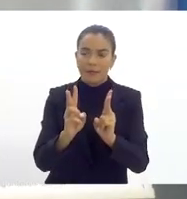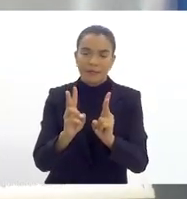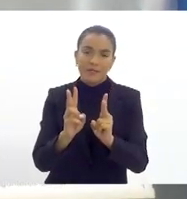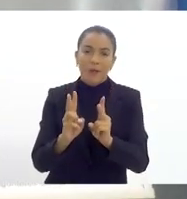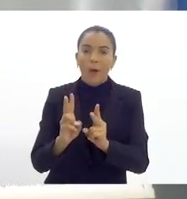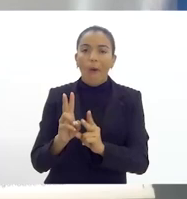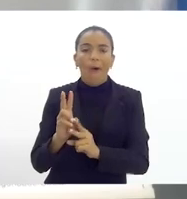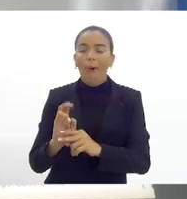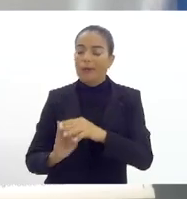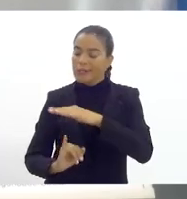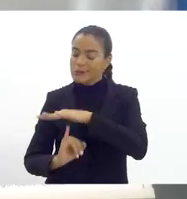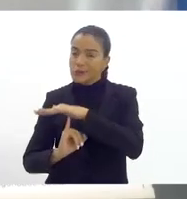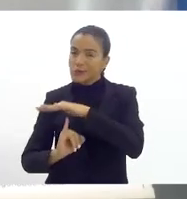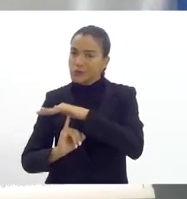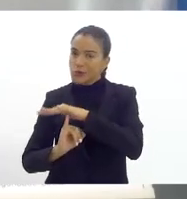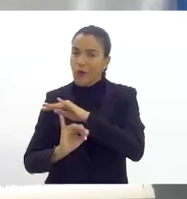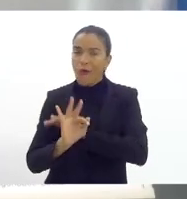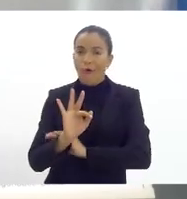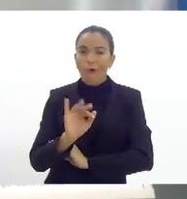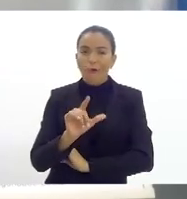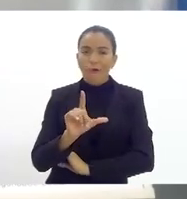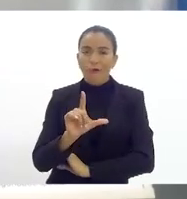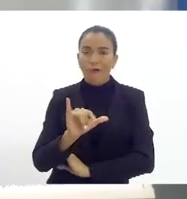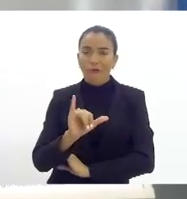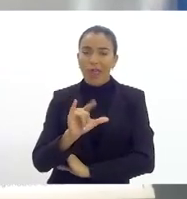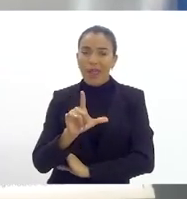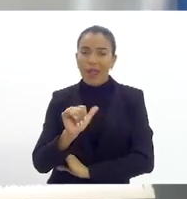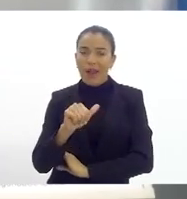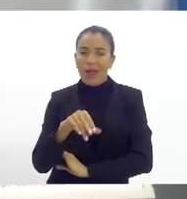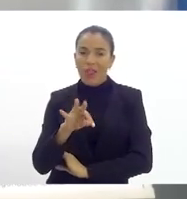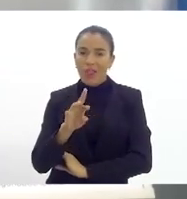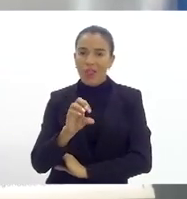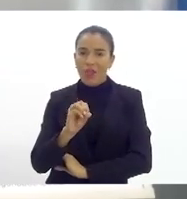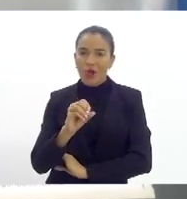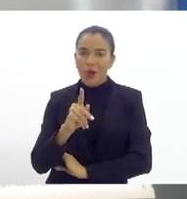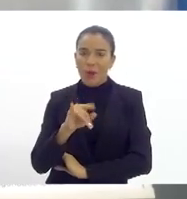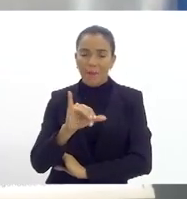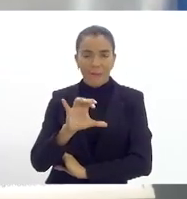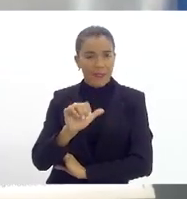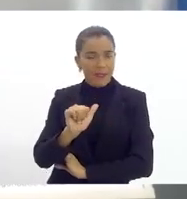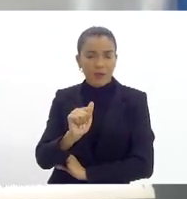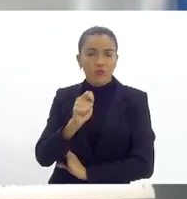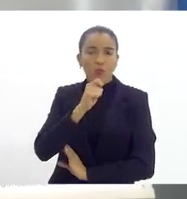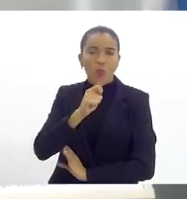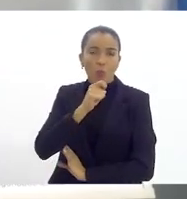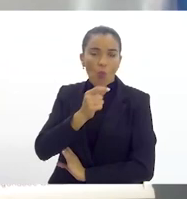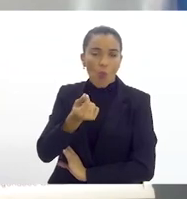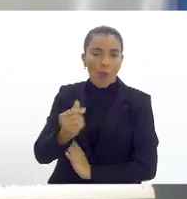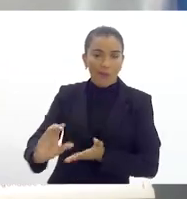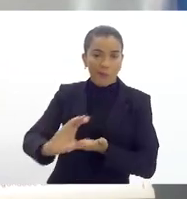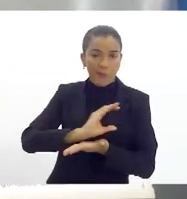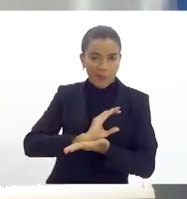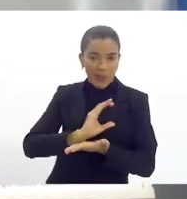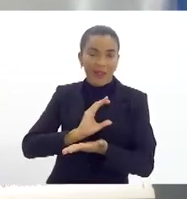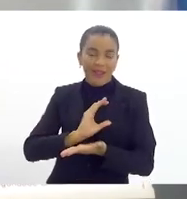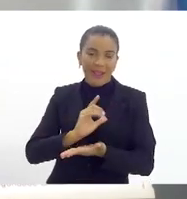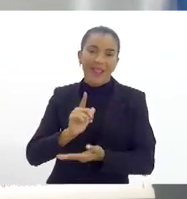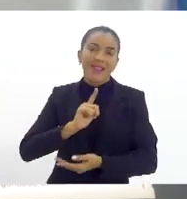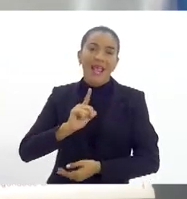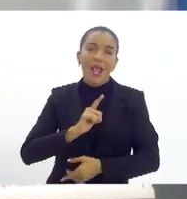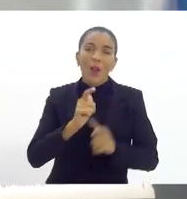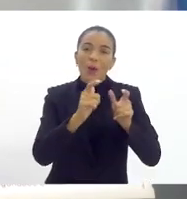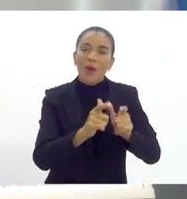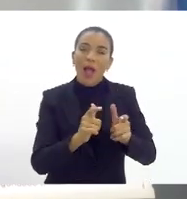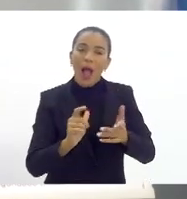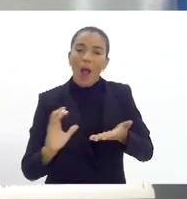entidades filantrópicas sem fins lucrativos na verdade elas são grandes bolsas de depósito